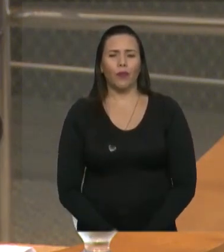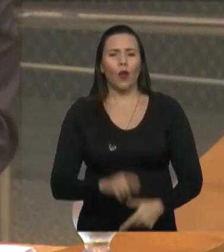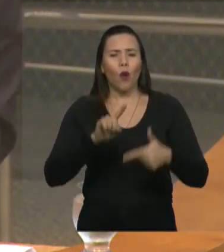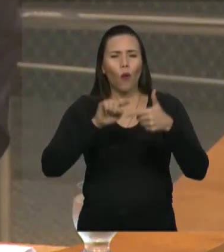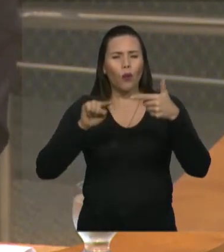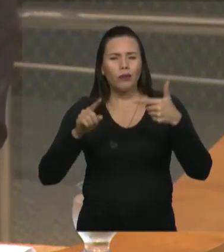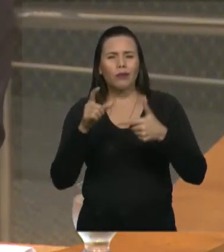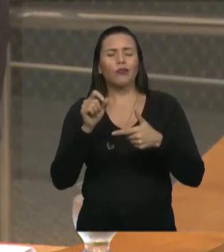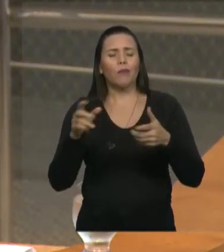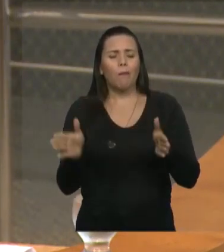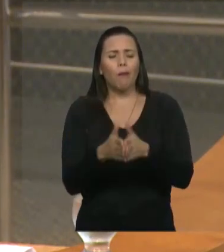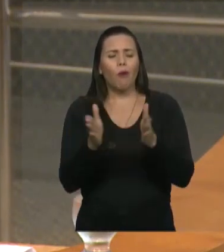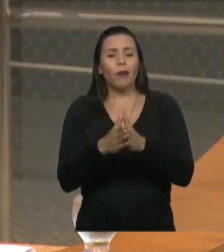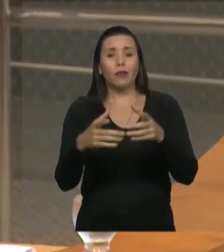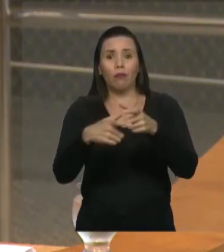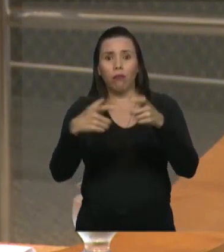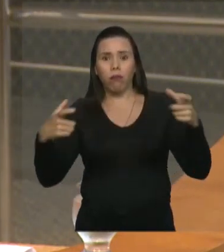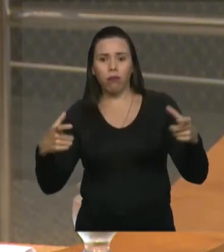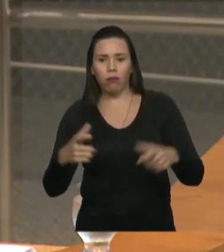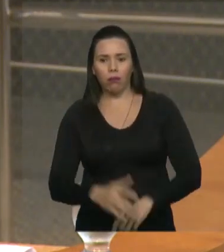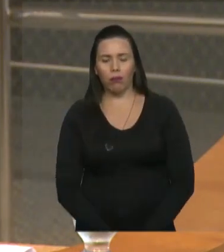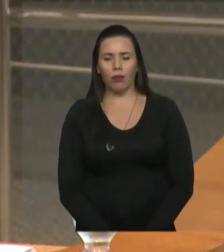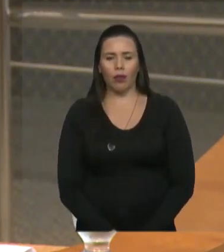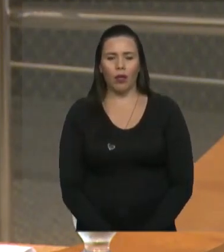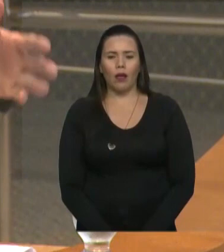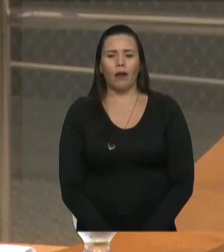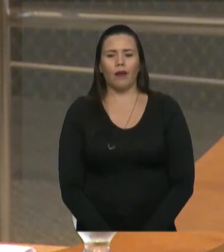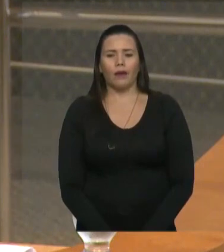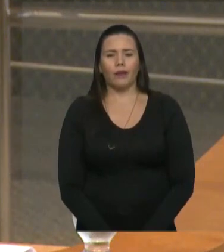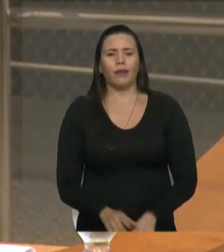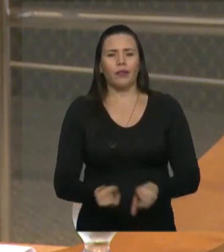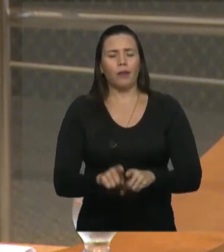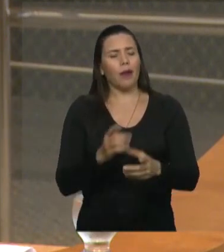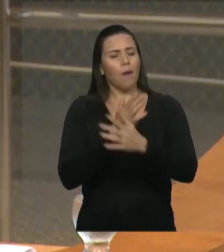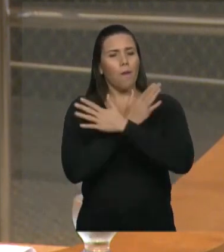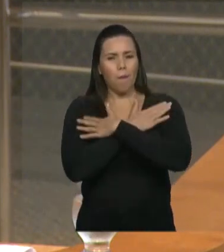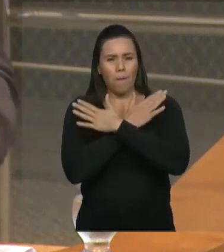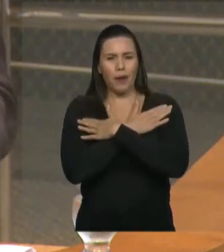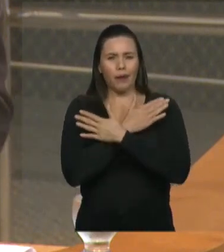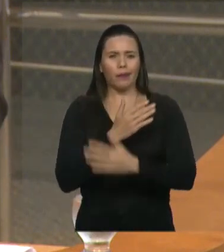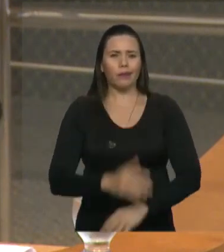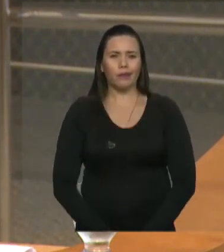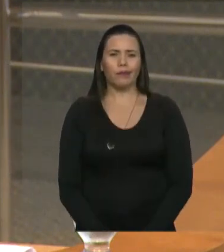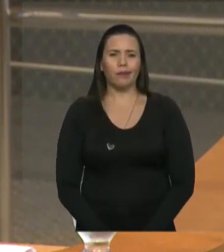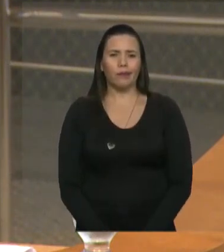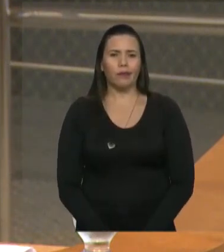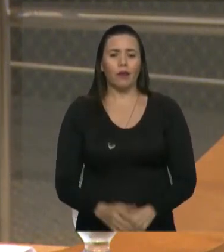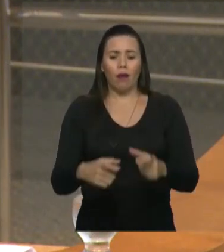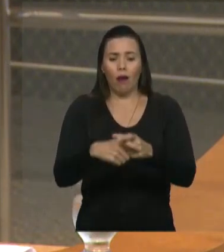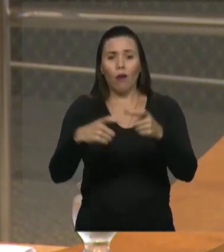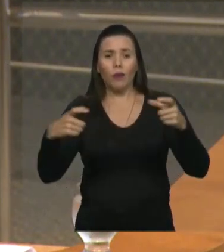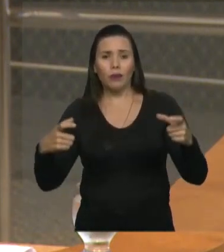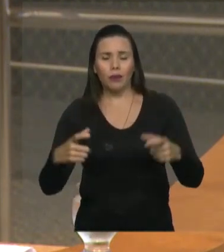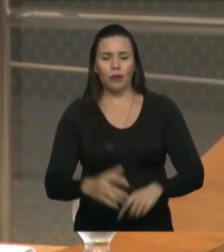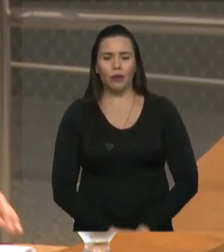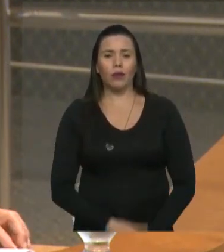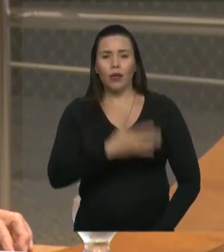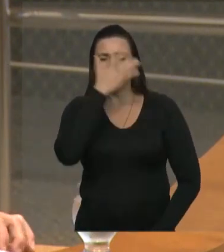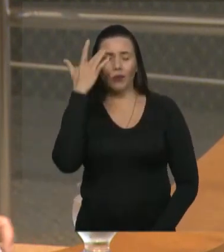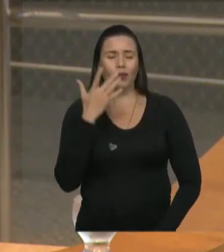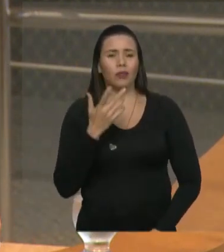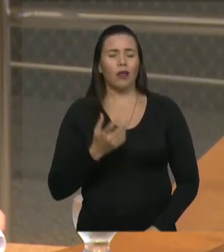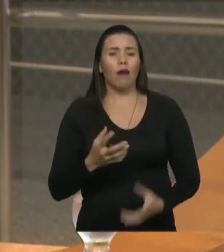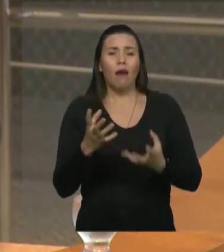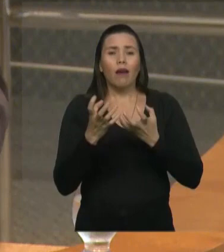desemprego aumentou, o desalentado aumentou, que são as pessoas que começaram a procurar emprego e já não acham mais. E eu